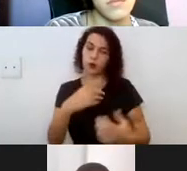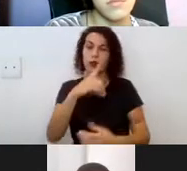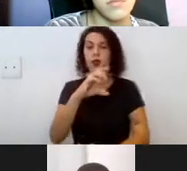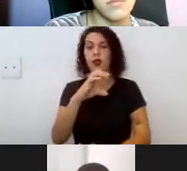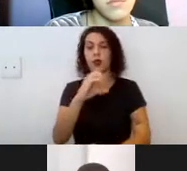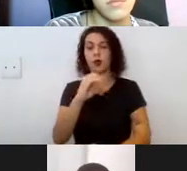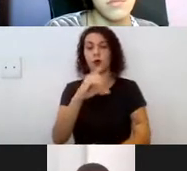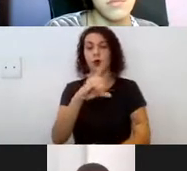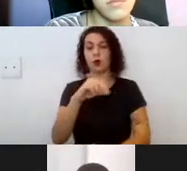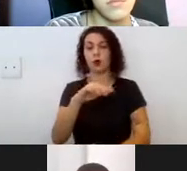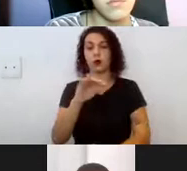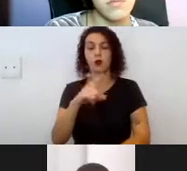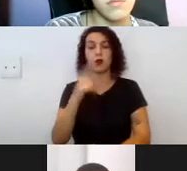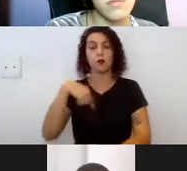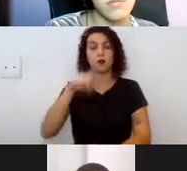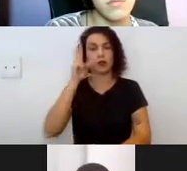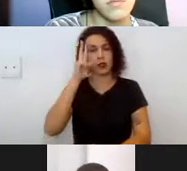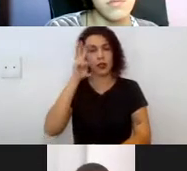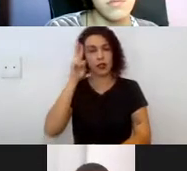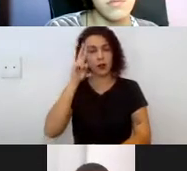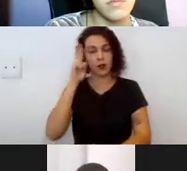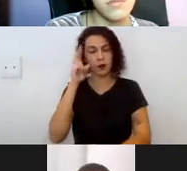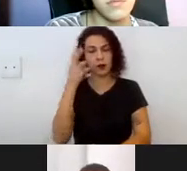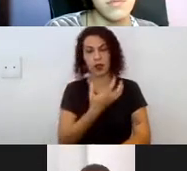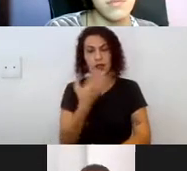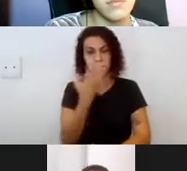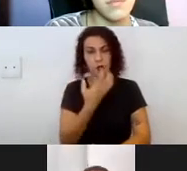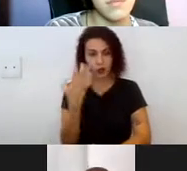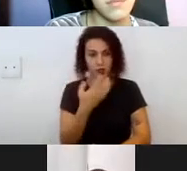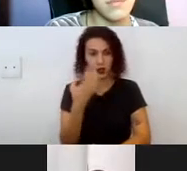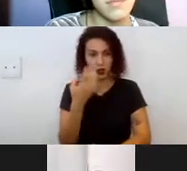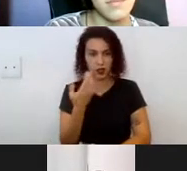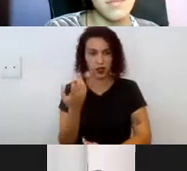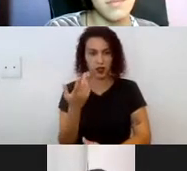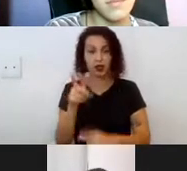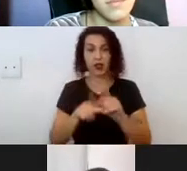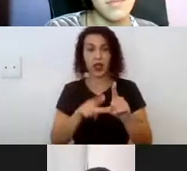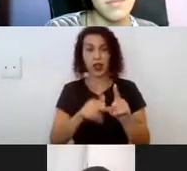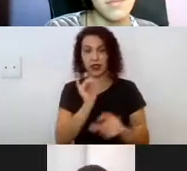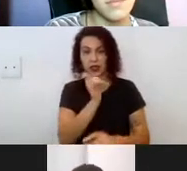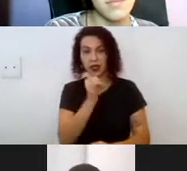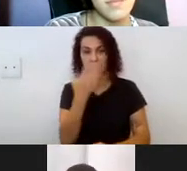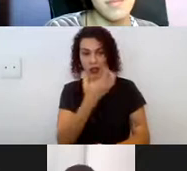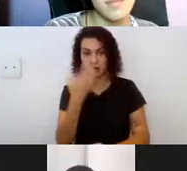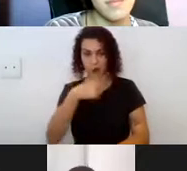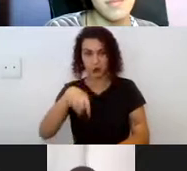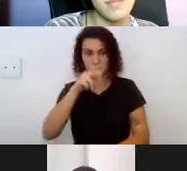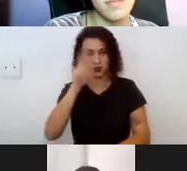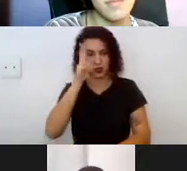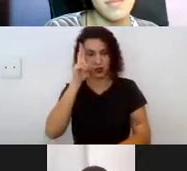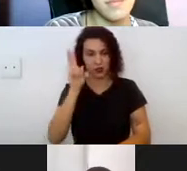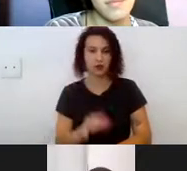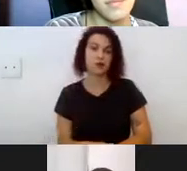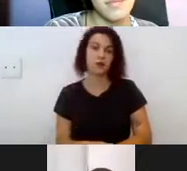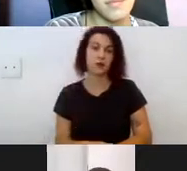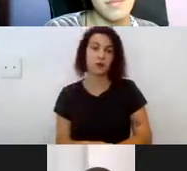vocês lembram que a música fala você tava acordado só colocar a música tocava Quem lembra